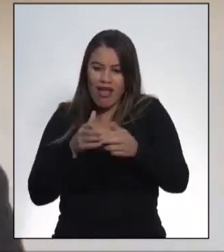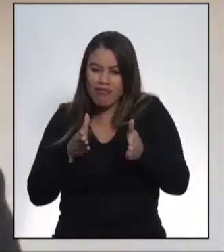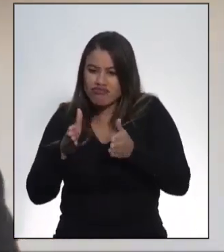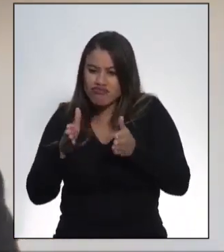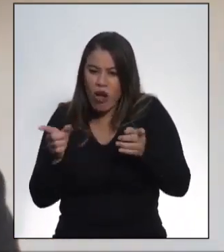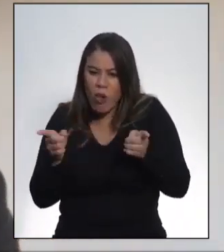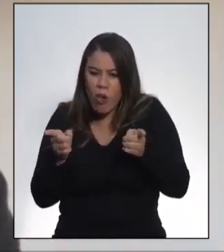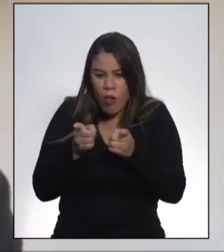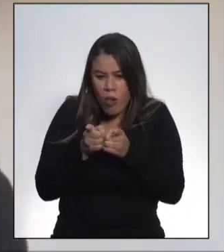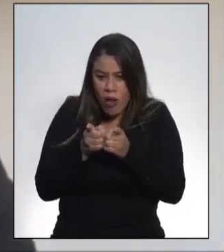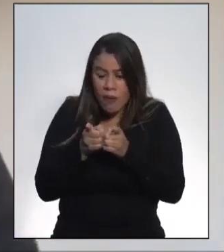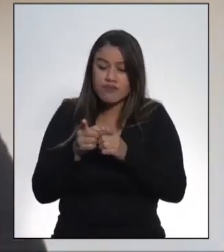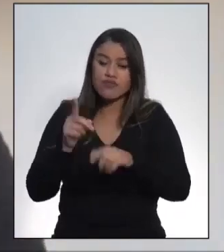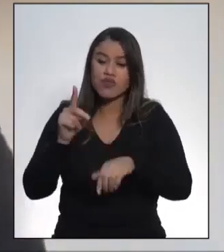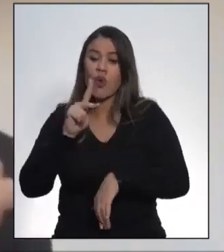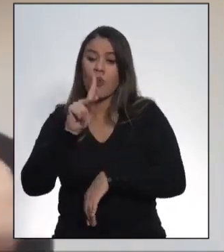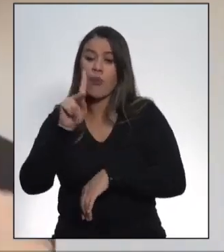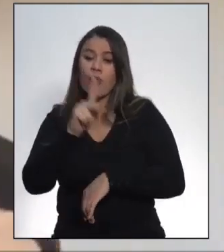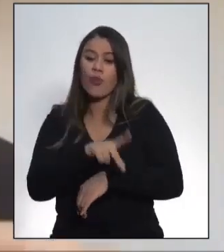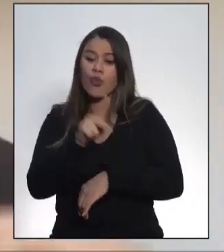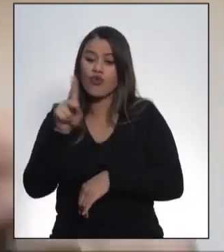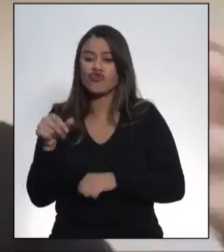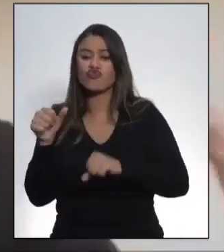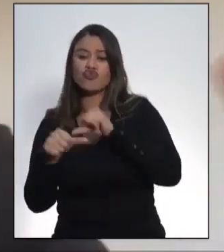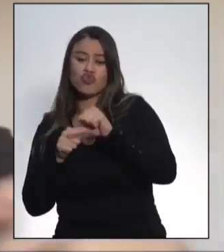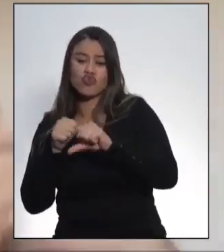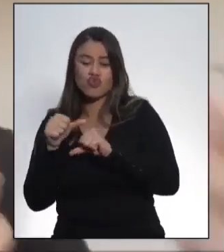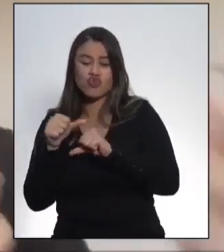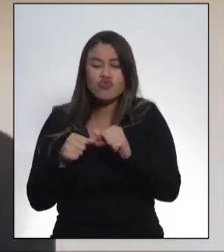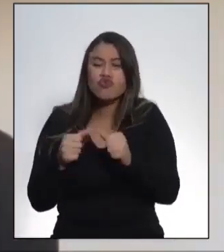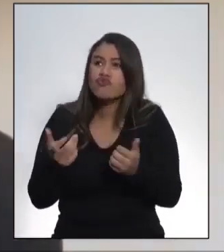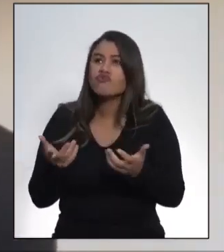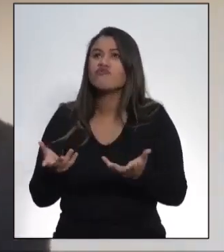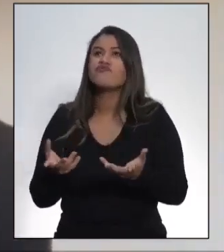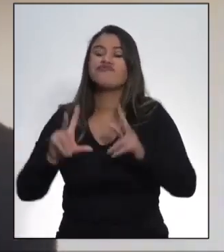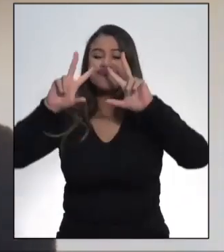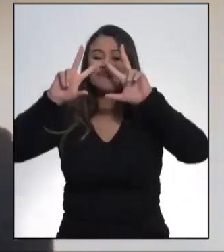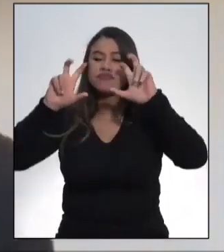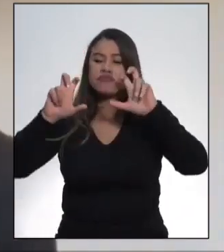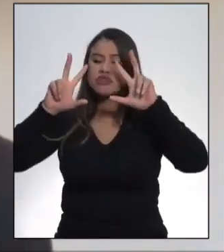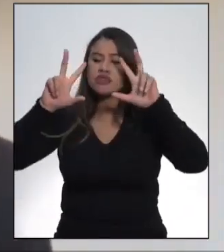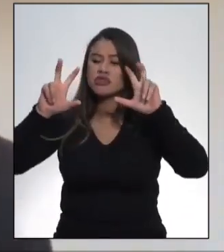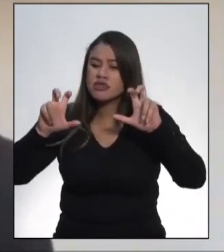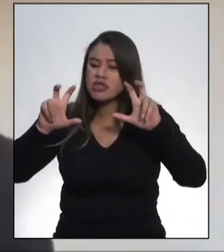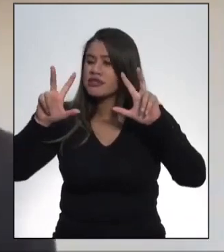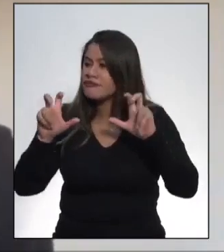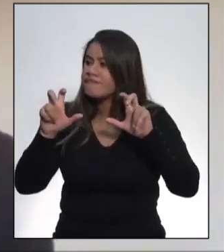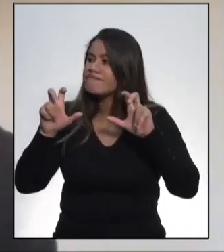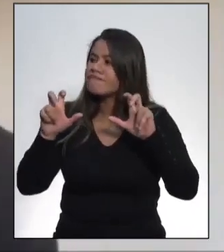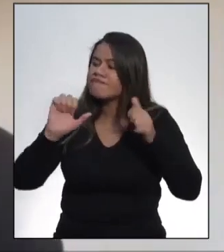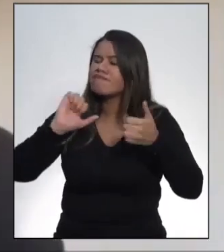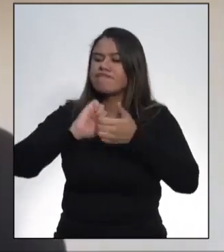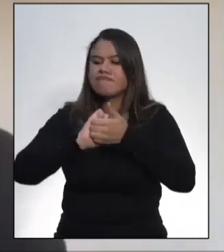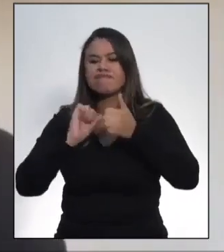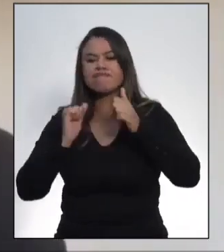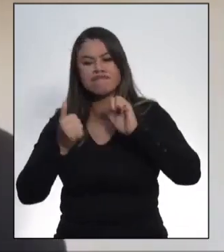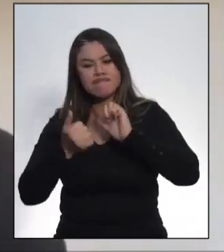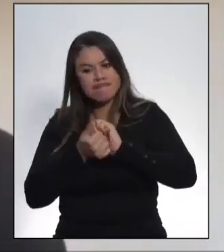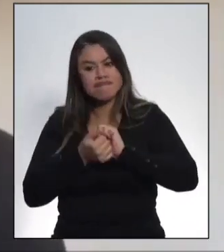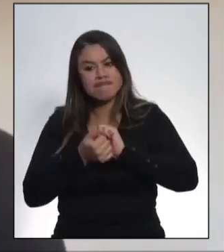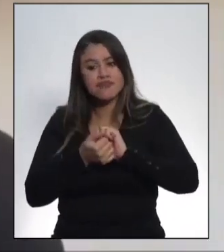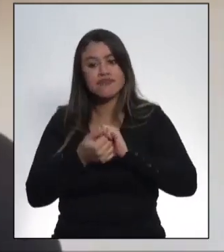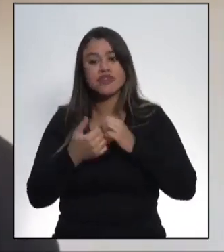professores foram sendo ajustados, as temáticas e a maneira que a gente abordava as temáticas foi também mudando. E é absolutamente essencial, então,